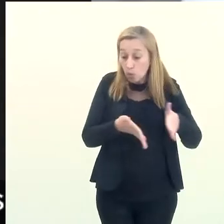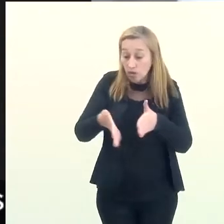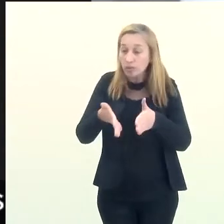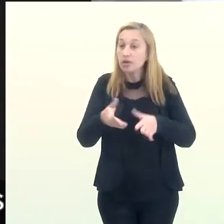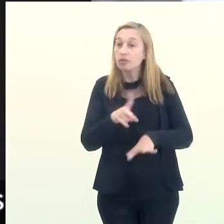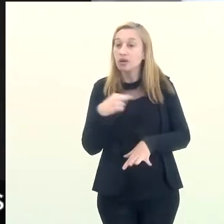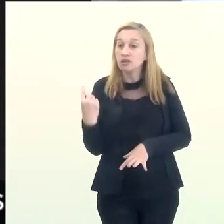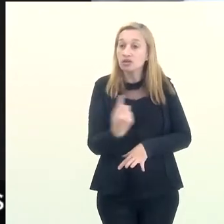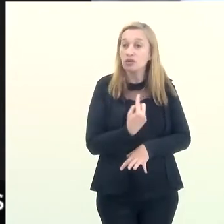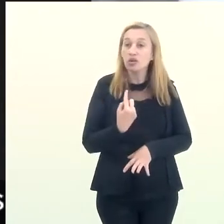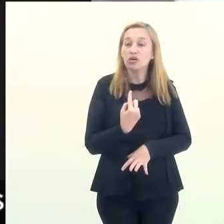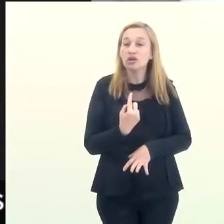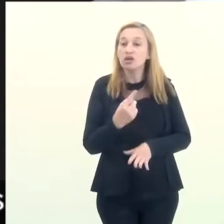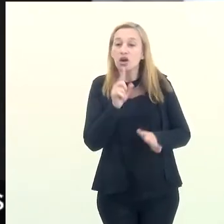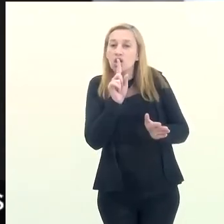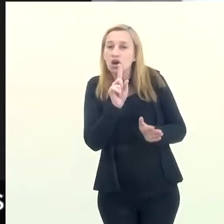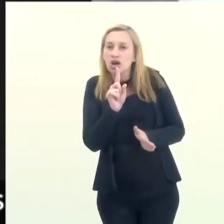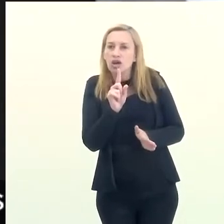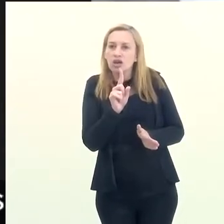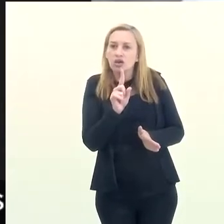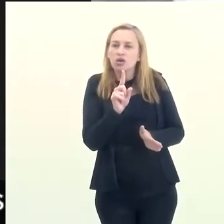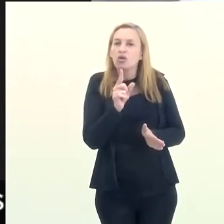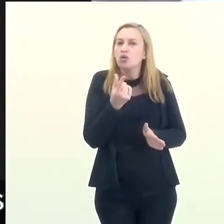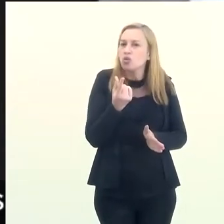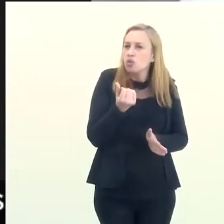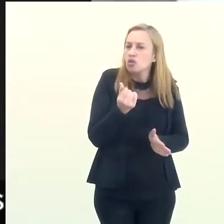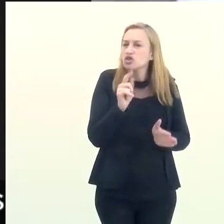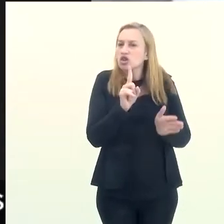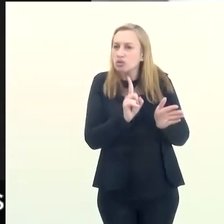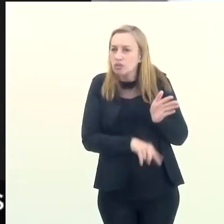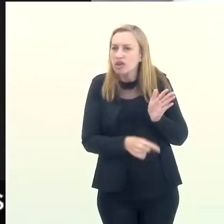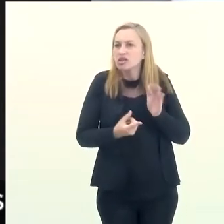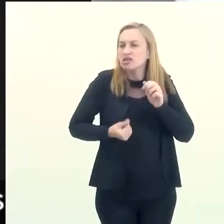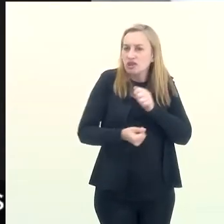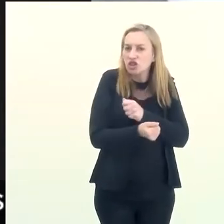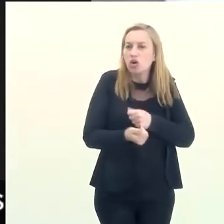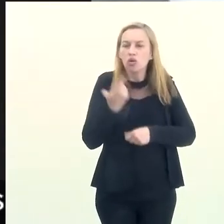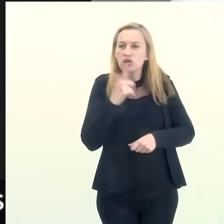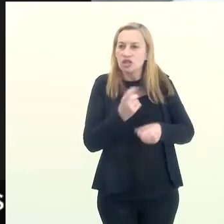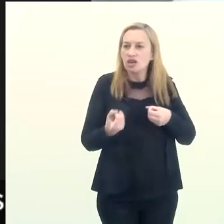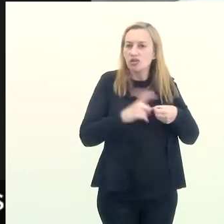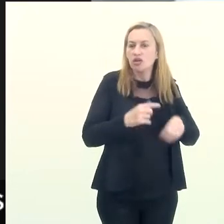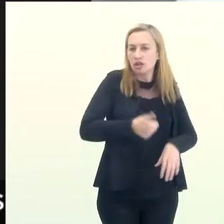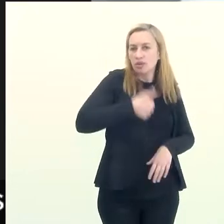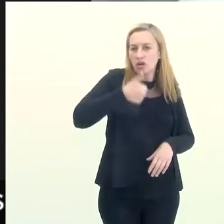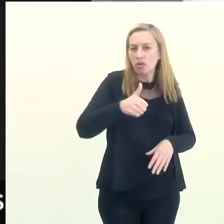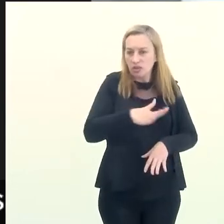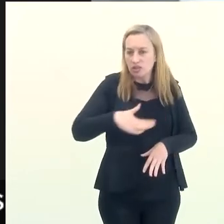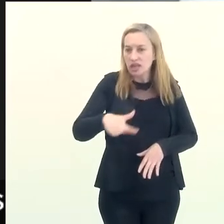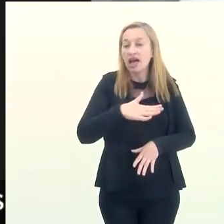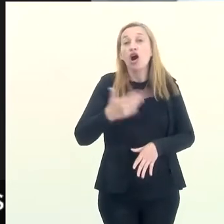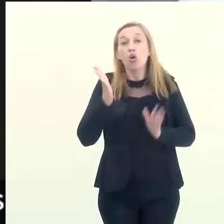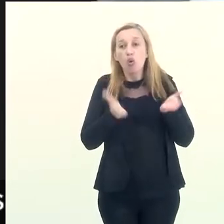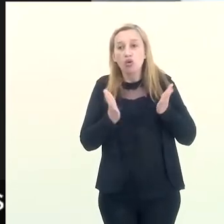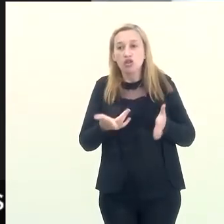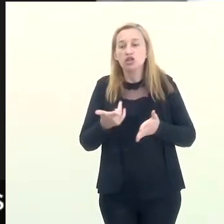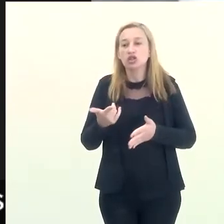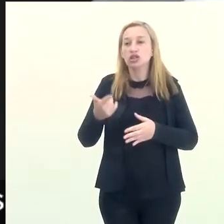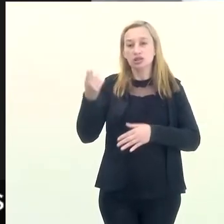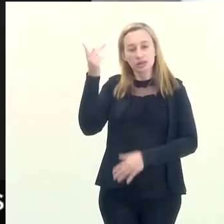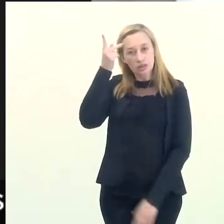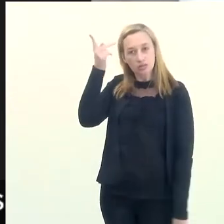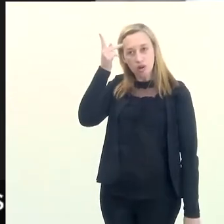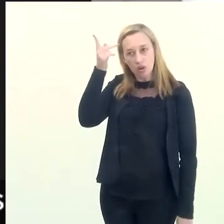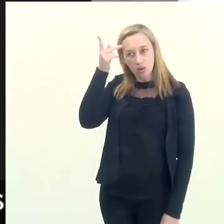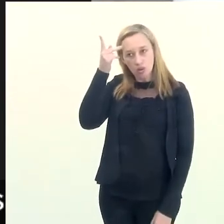o caminho para a gente, com menos dinheiro, com menos investimento, conseguir um retorno melhor para o nosso setor. Hoje mesmo nós